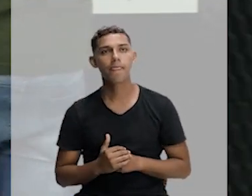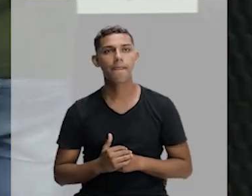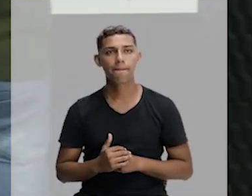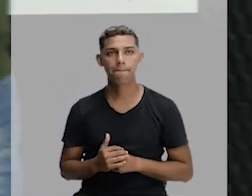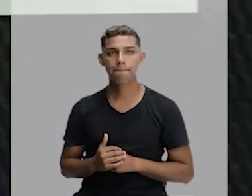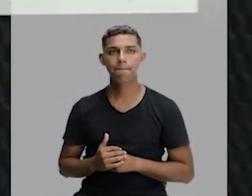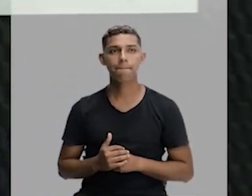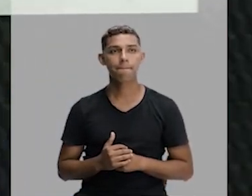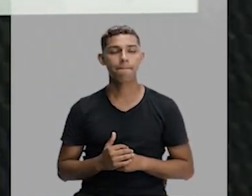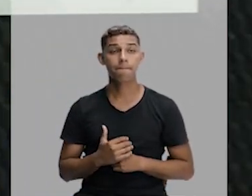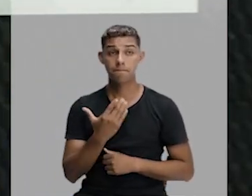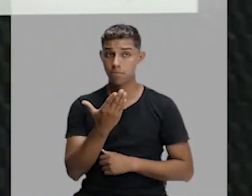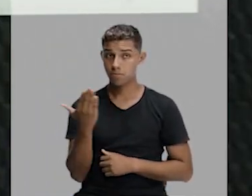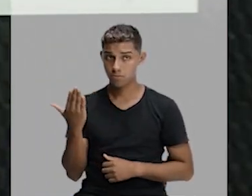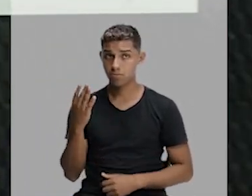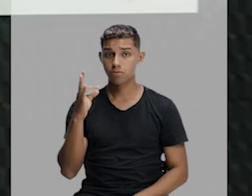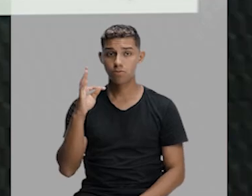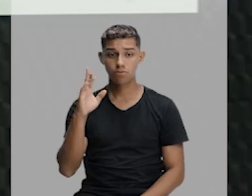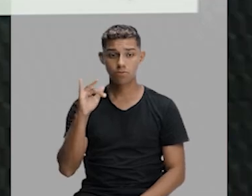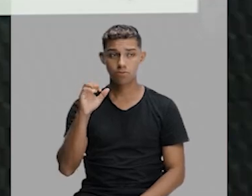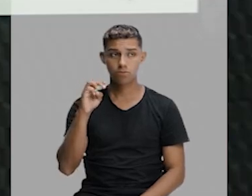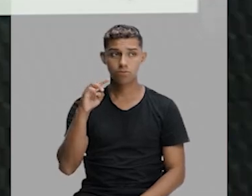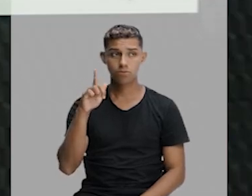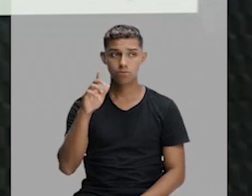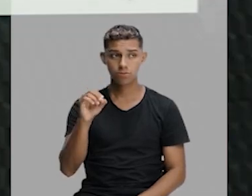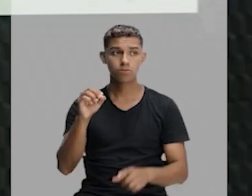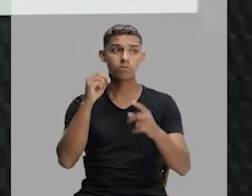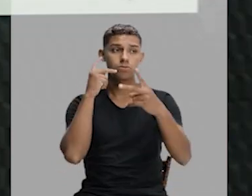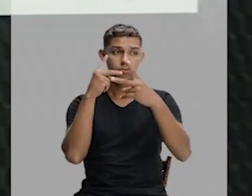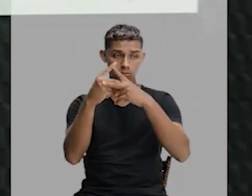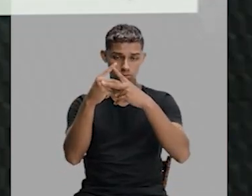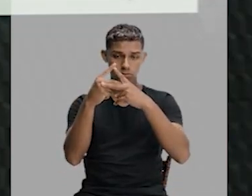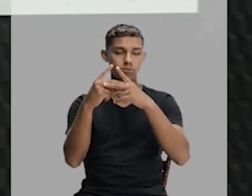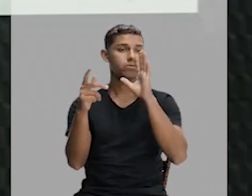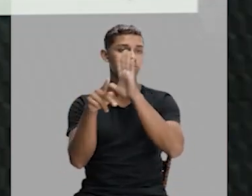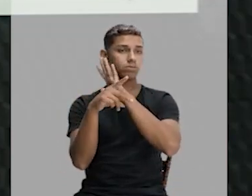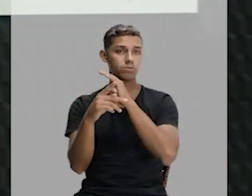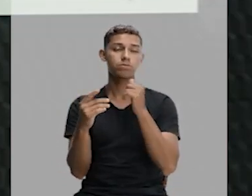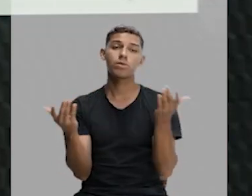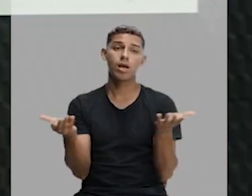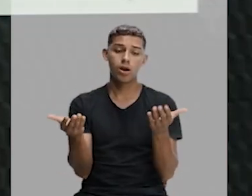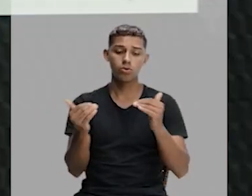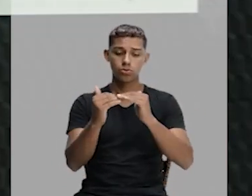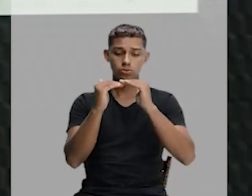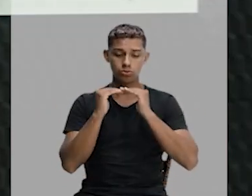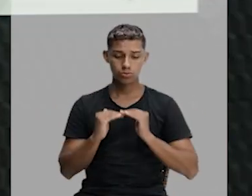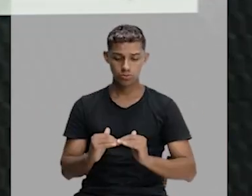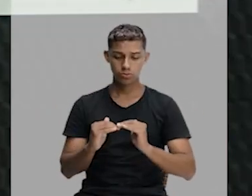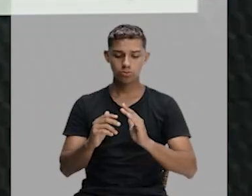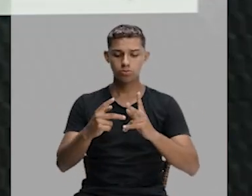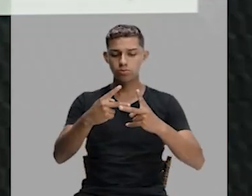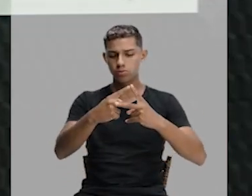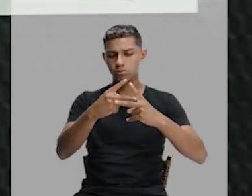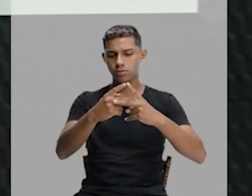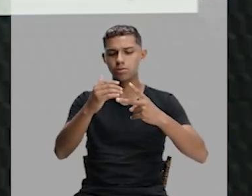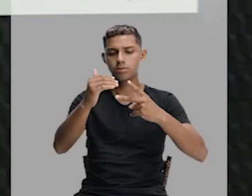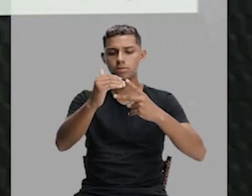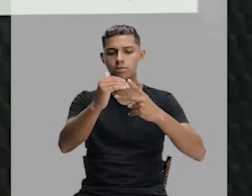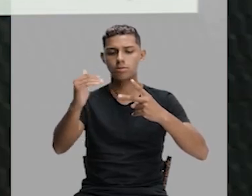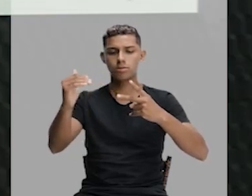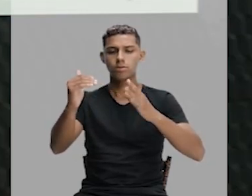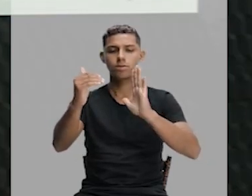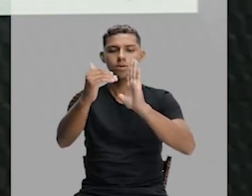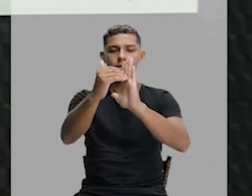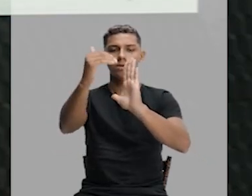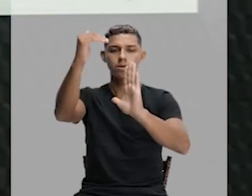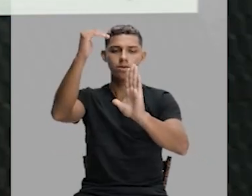Certo? Que é o triângulo, tá? Esse elemento aqui. Esse outro que eu desmanchei, essa parte aqui,